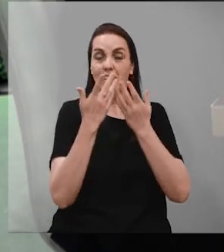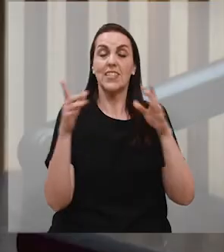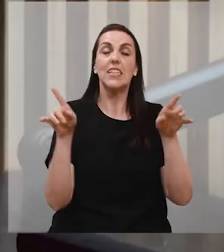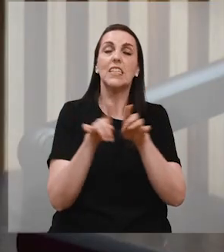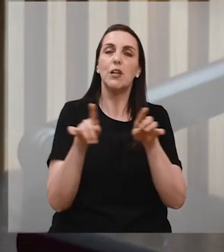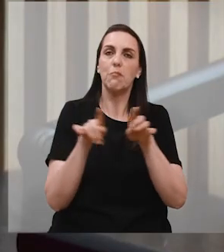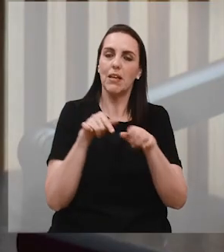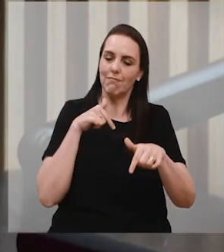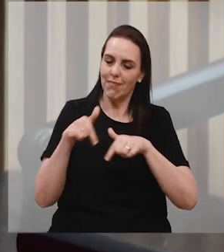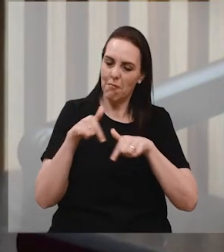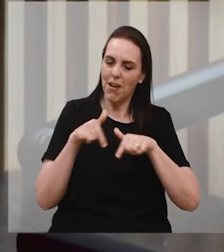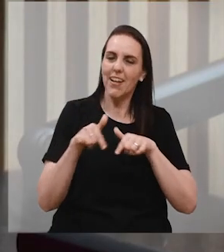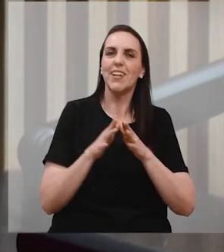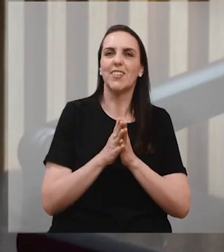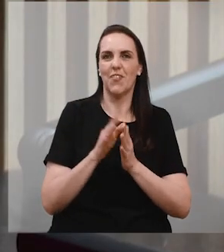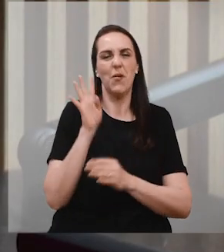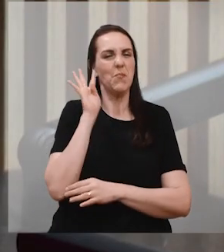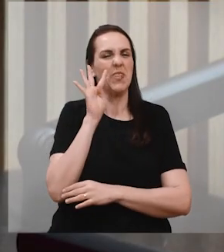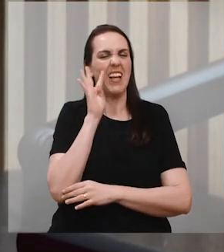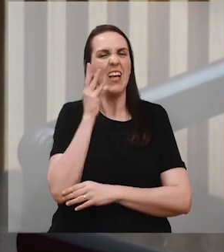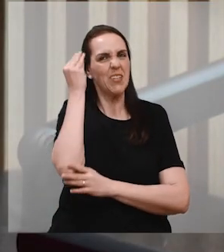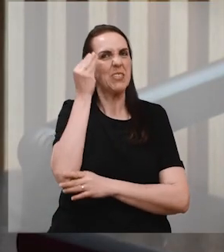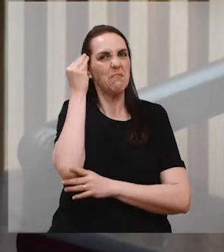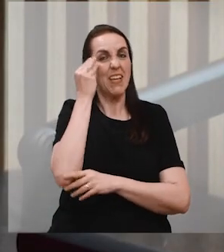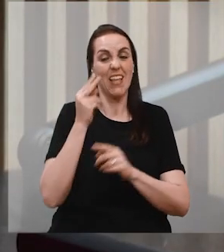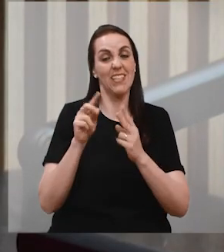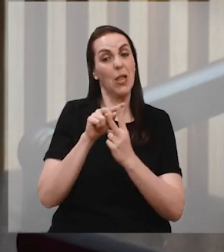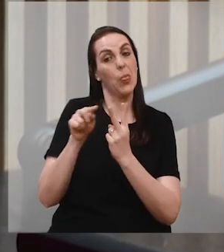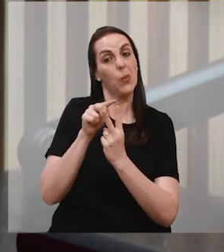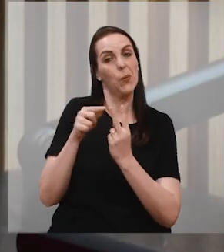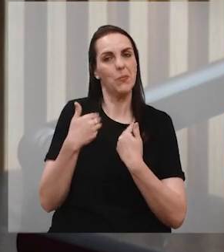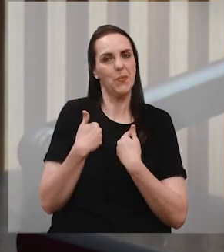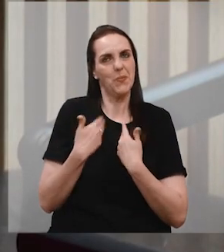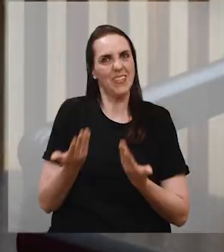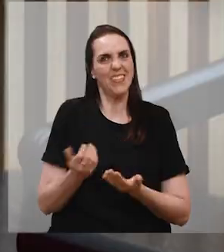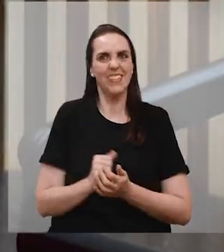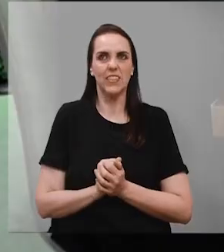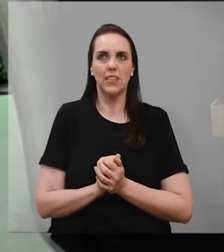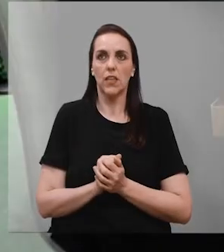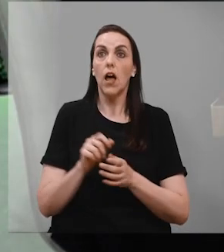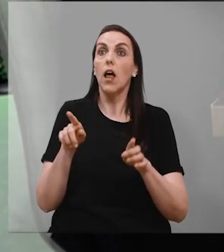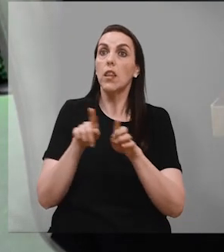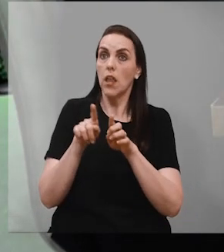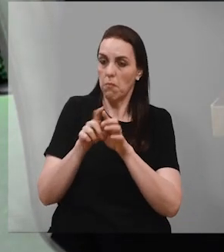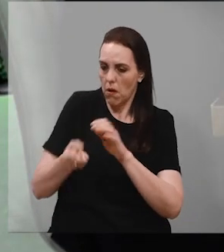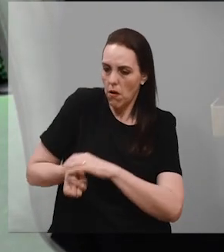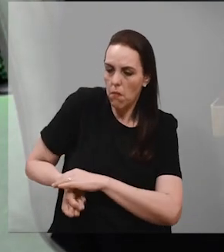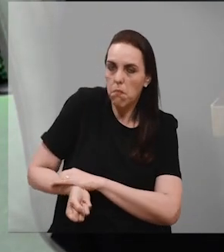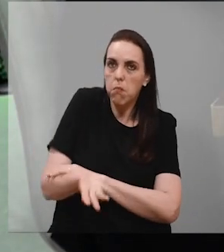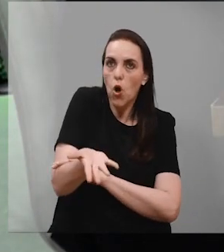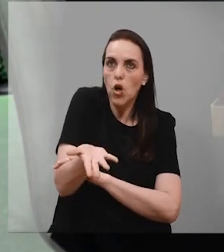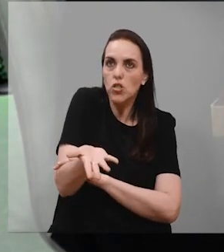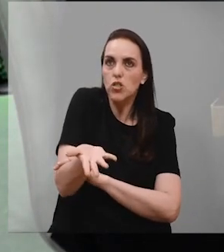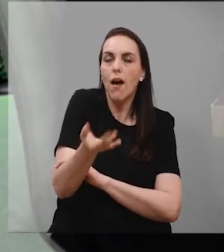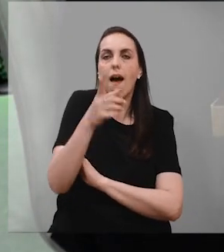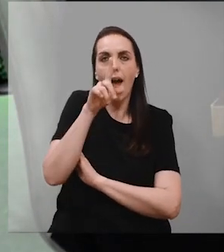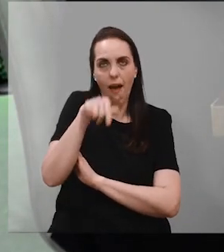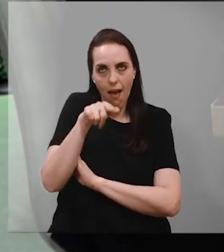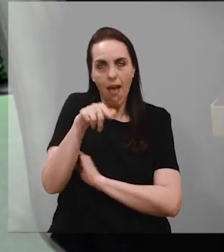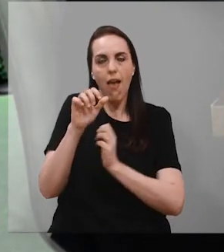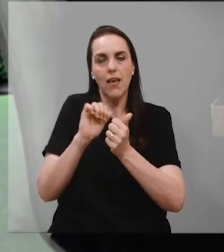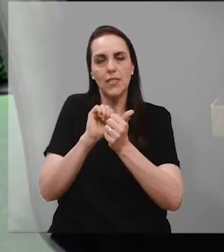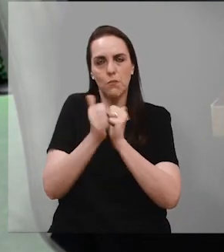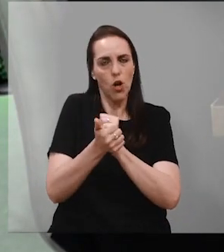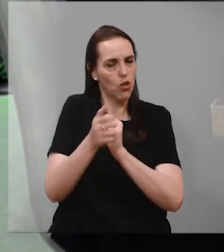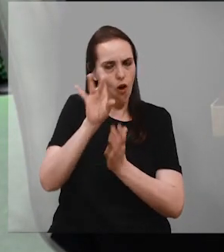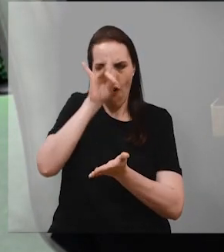festa, quanto trabalhando dentro. Então, foi bem legal. Foi uma experiência dupla para mim. E A Bocha, lembrando inclusive, que... né, Rafa? A Bocha, inclusive,